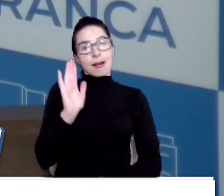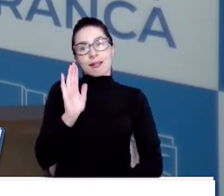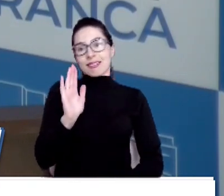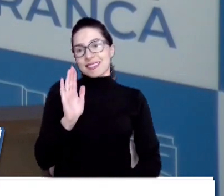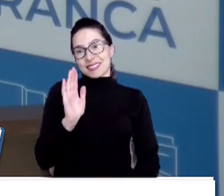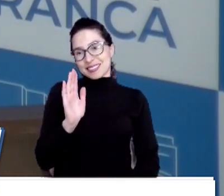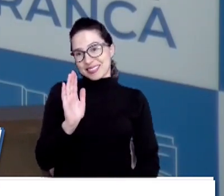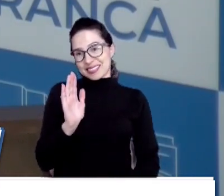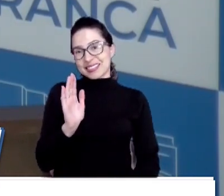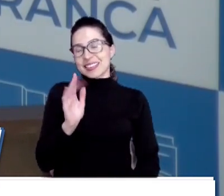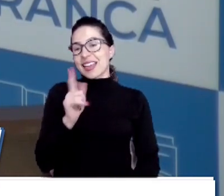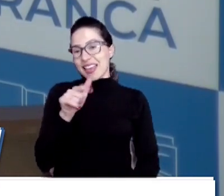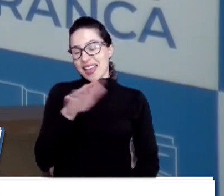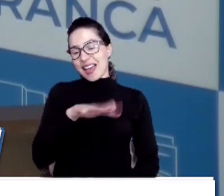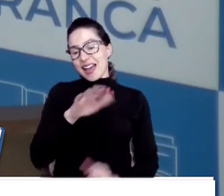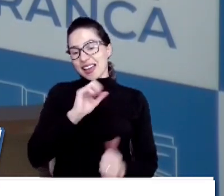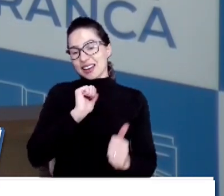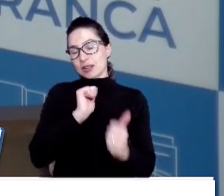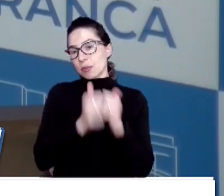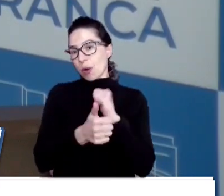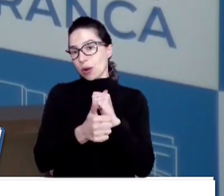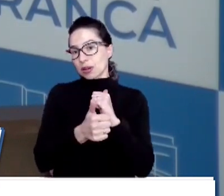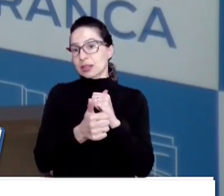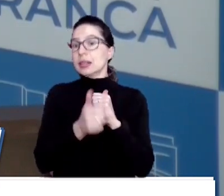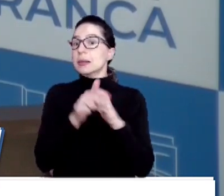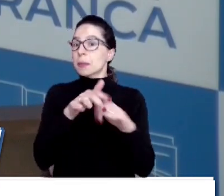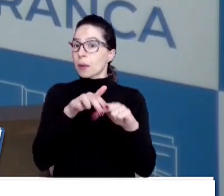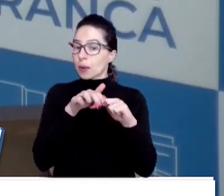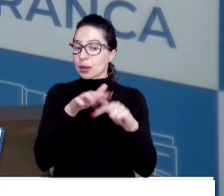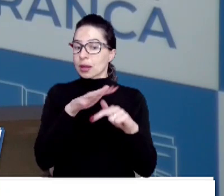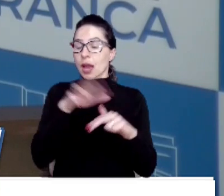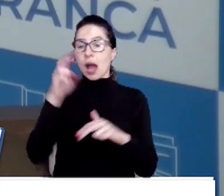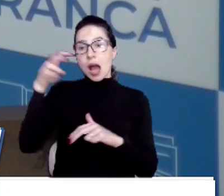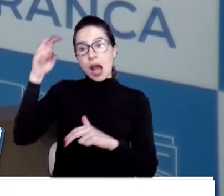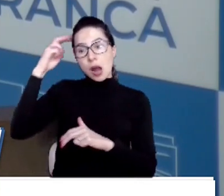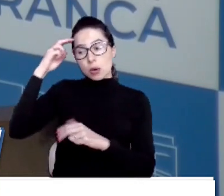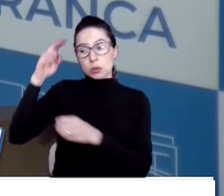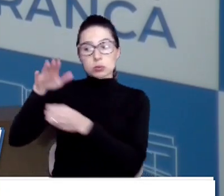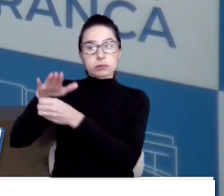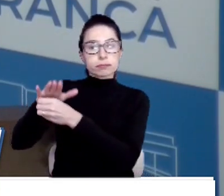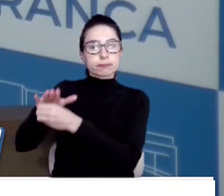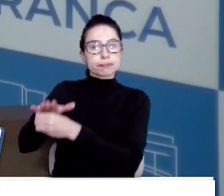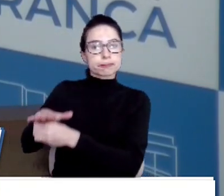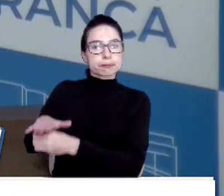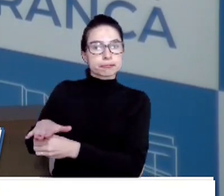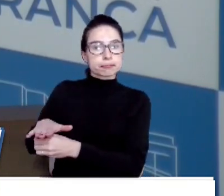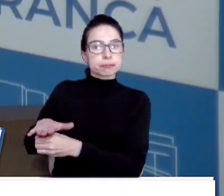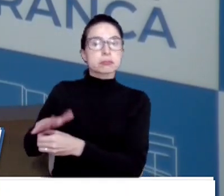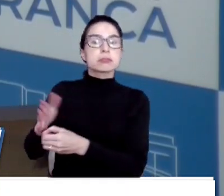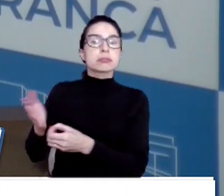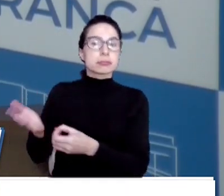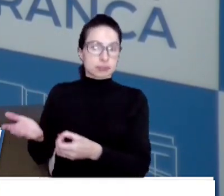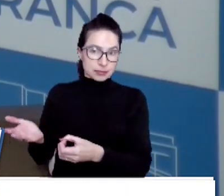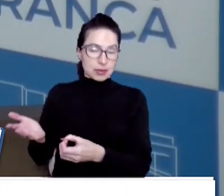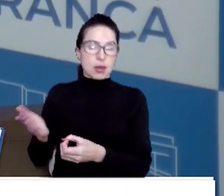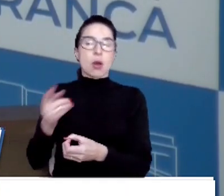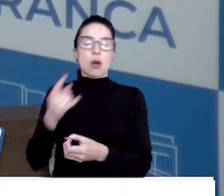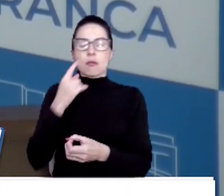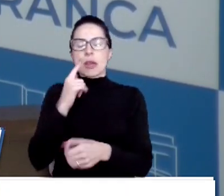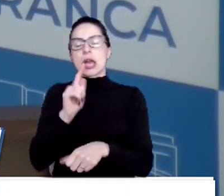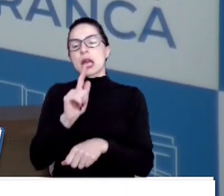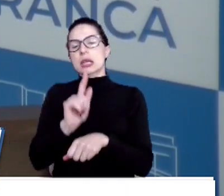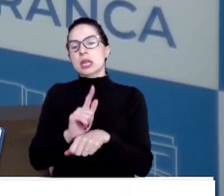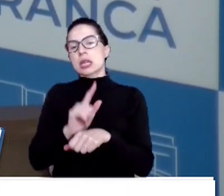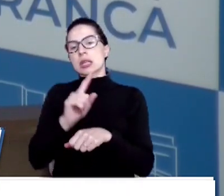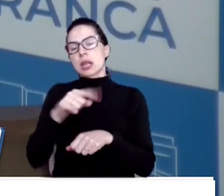que é o esporte e com isso a cultura fica renegada então uma coisa para os próximos gestores